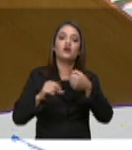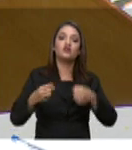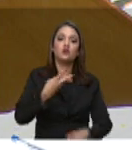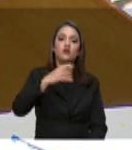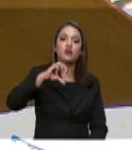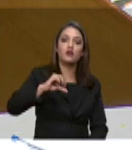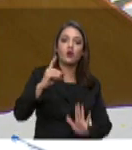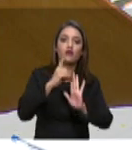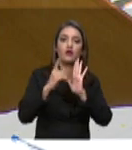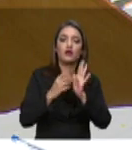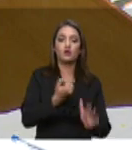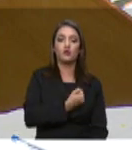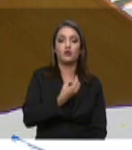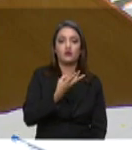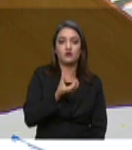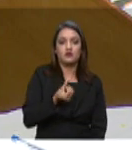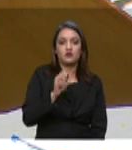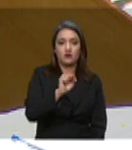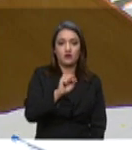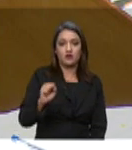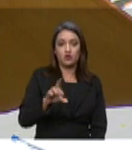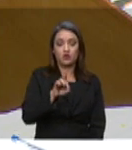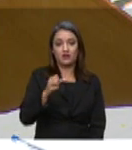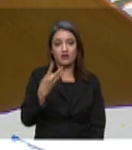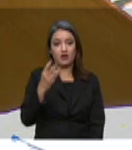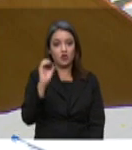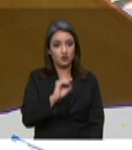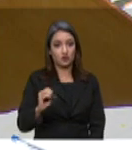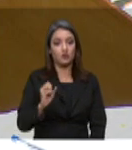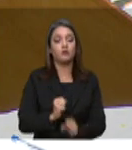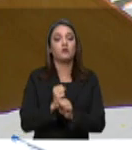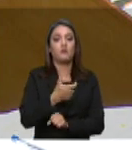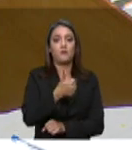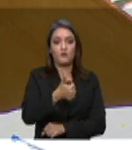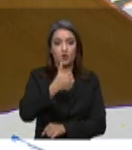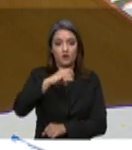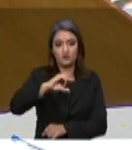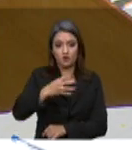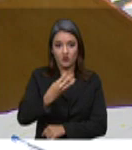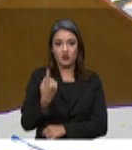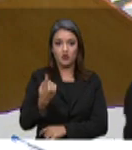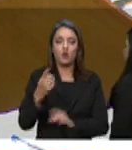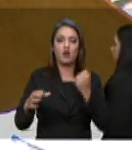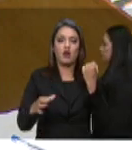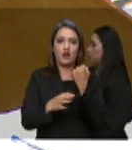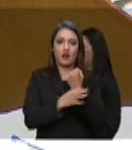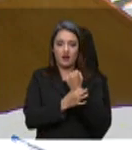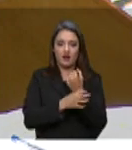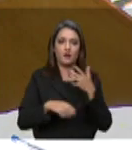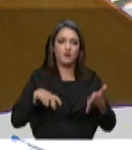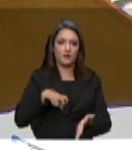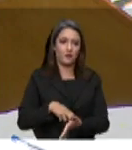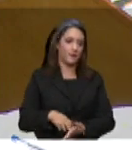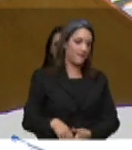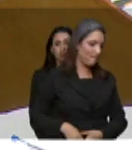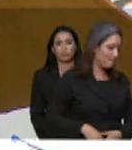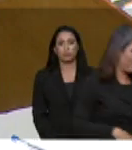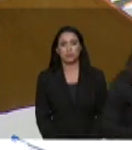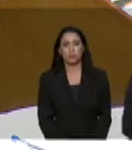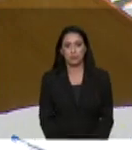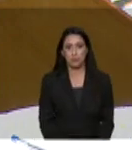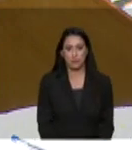do Decreto Lei nº 36 88 de Três de Outubro de 1941 lei das contravenções penais